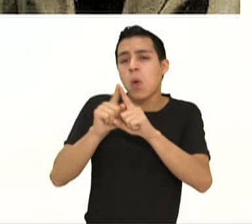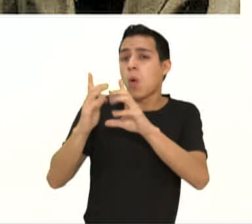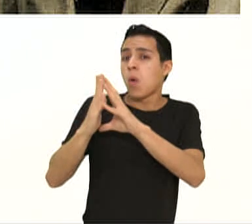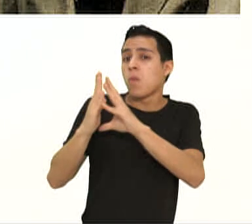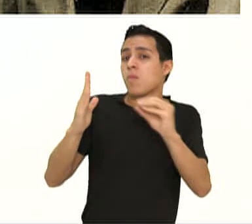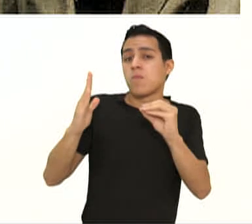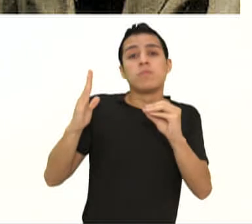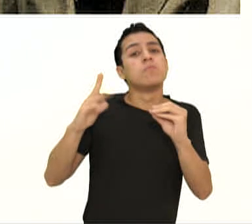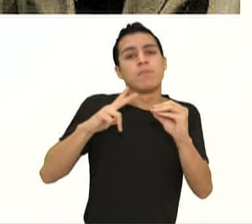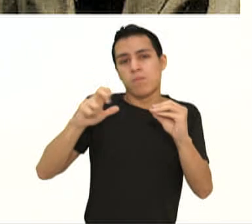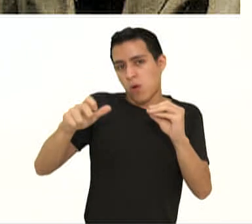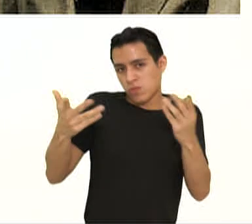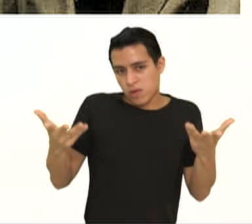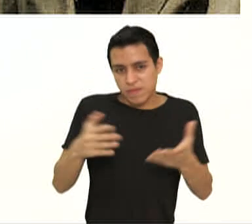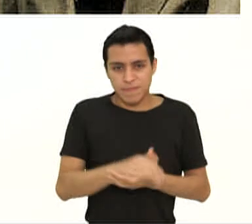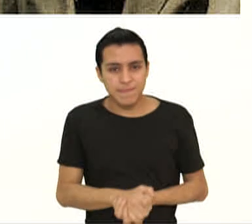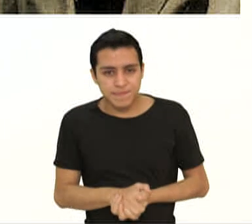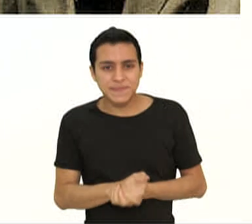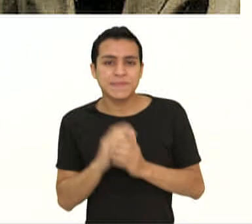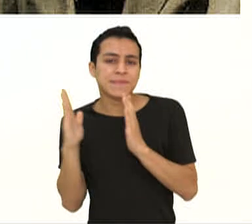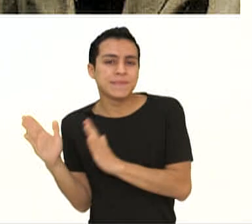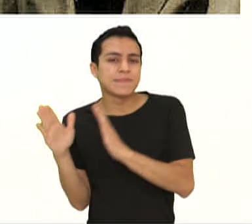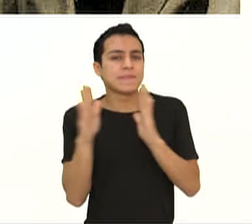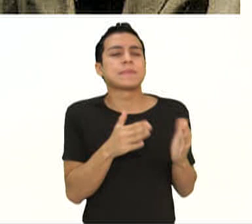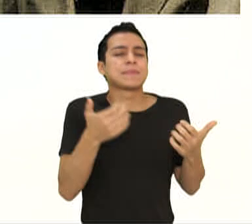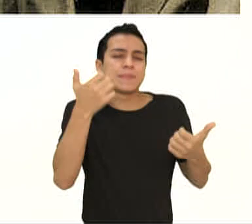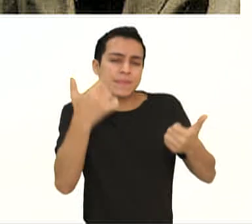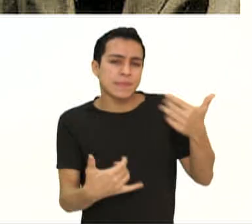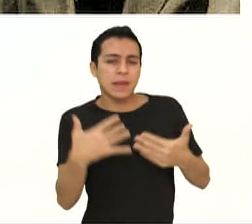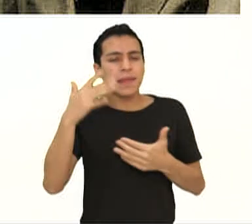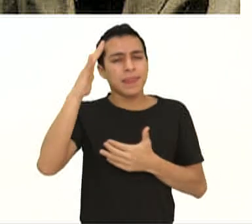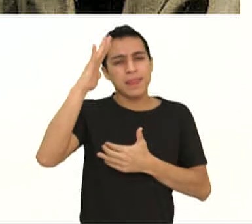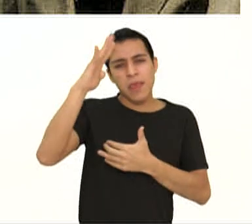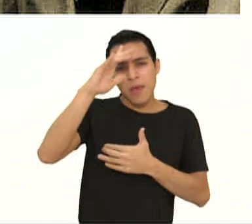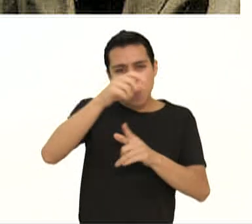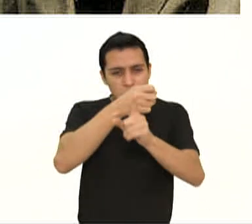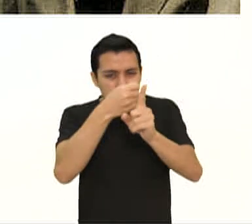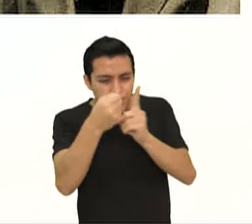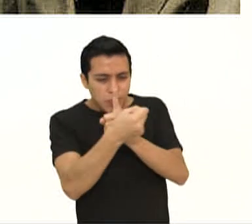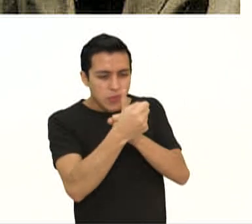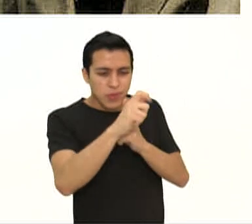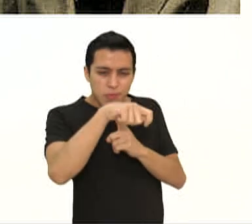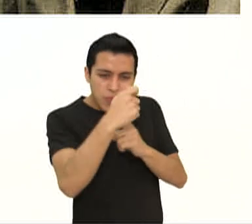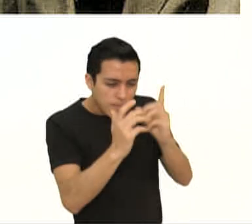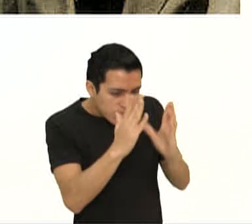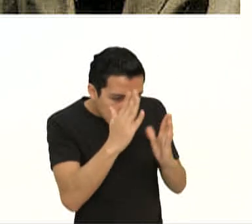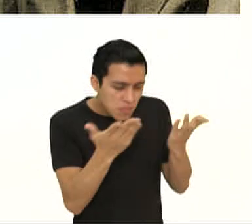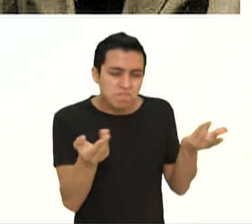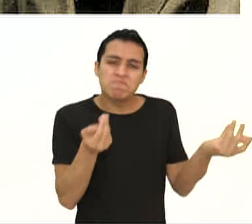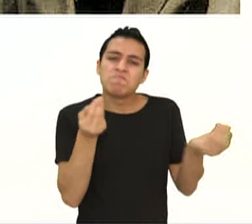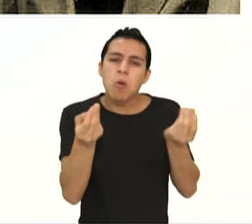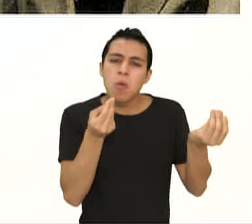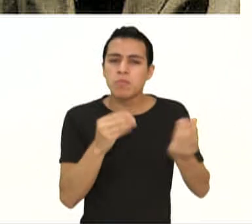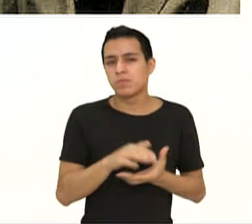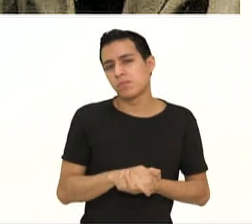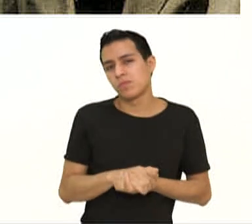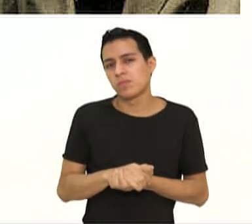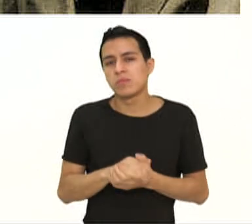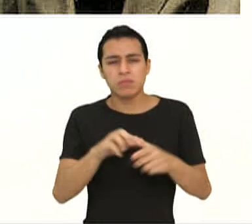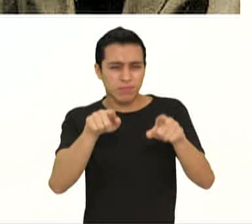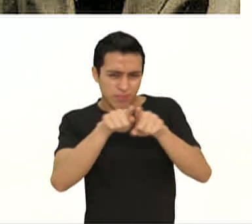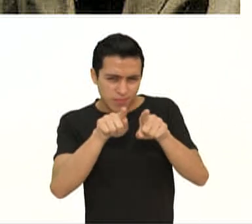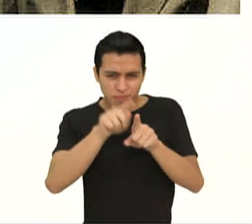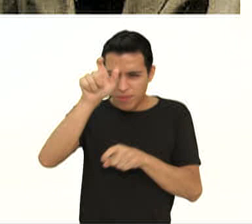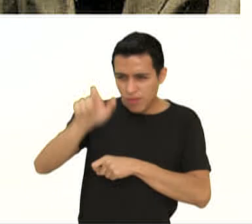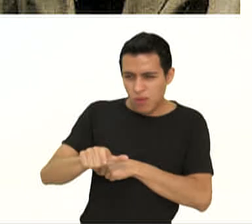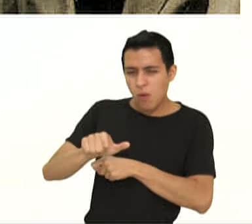E agora, vamos entrar em teorias sociais sobre esse período, né? E um